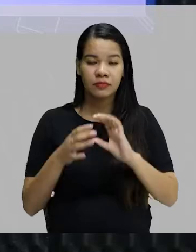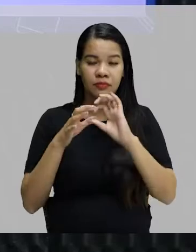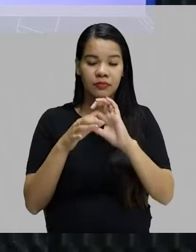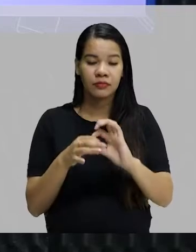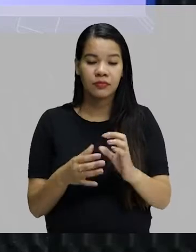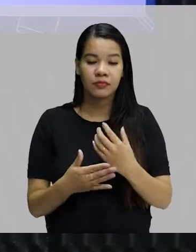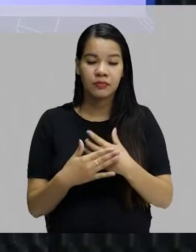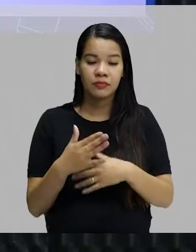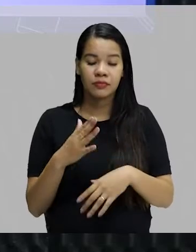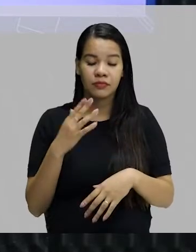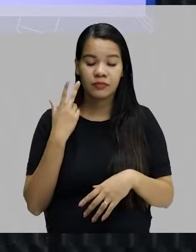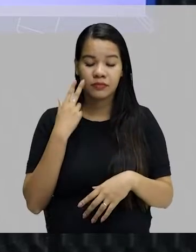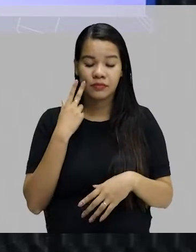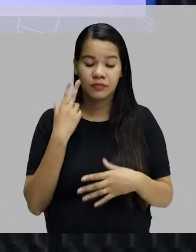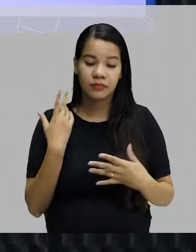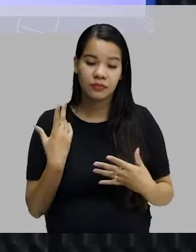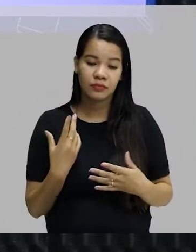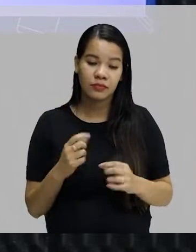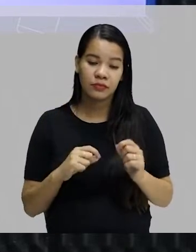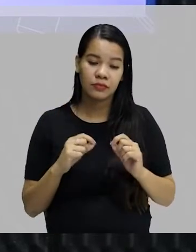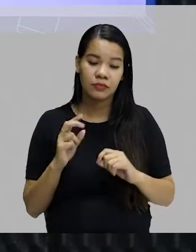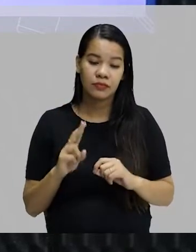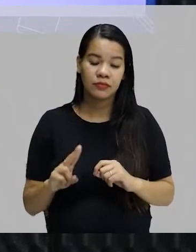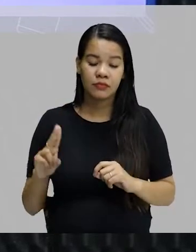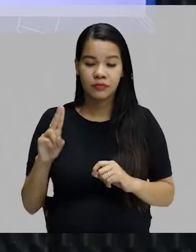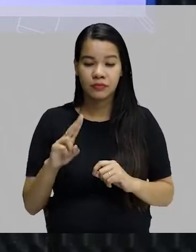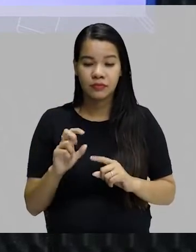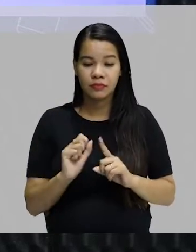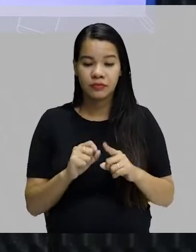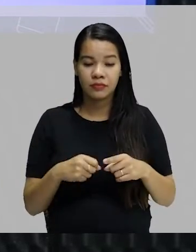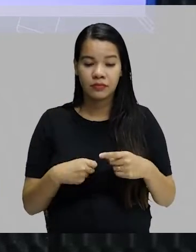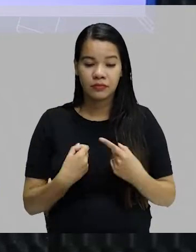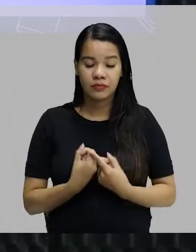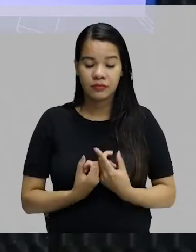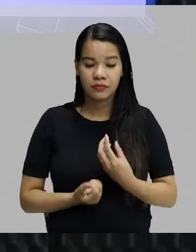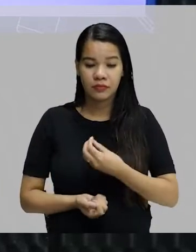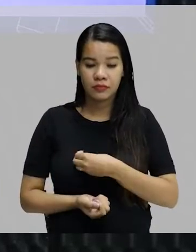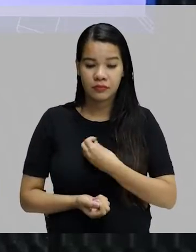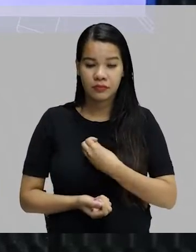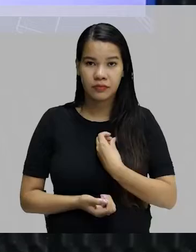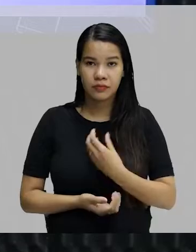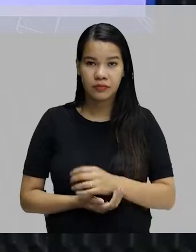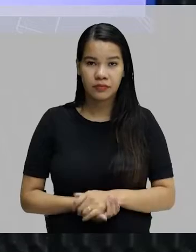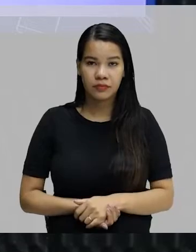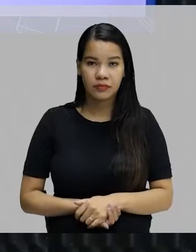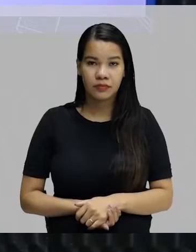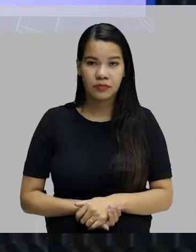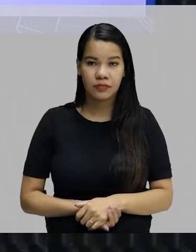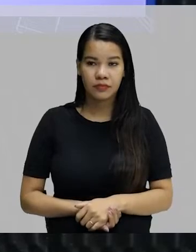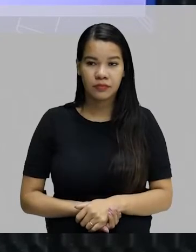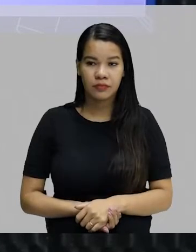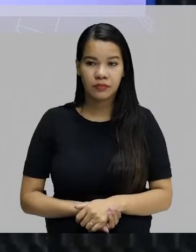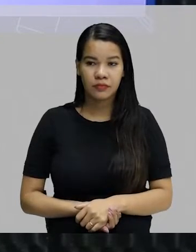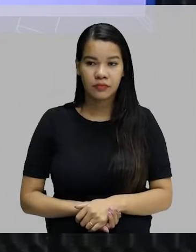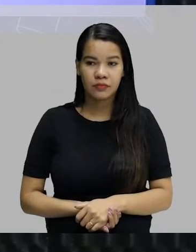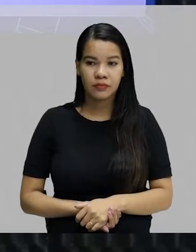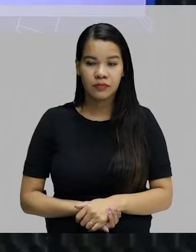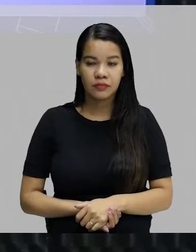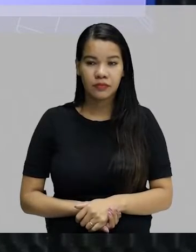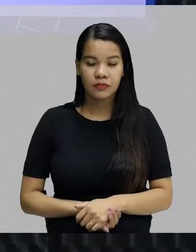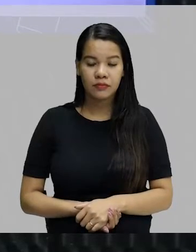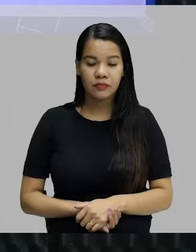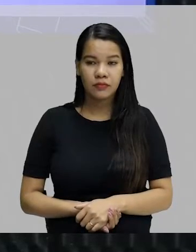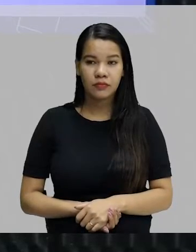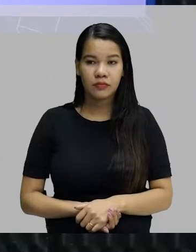mais pragmático do uso social, né, da convivência a partir da linguagem. Não é muito aqui o que a letra A talvez